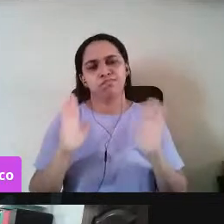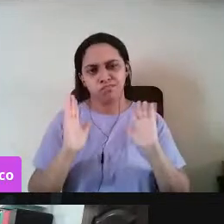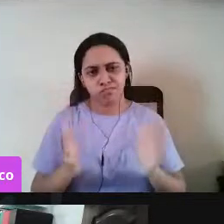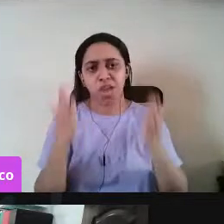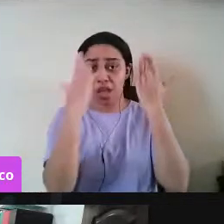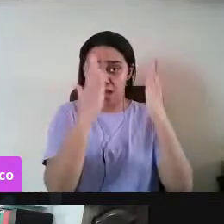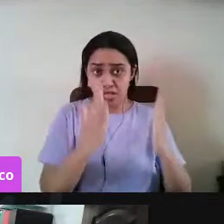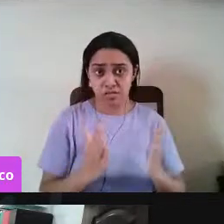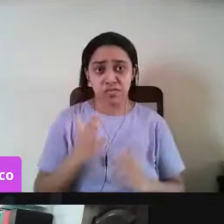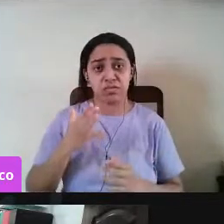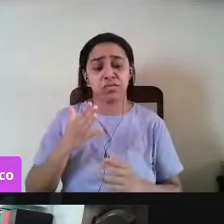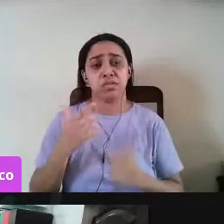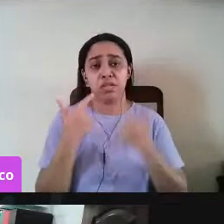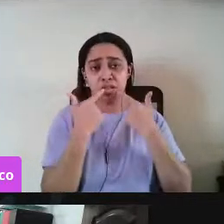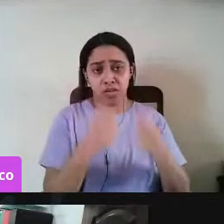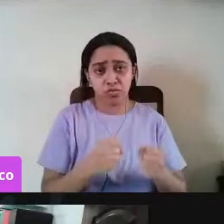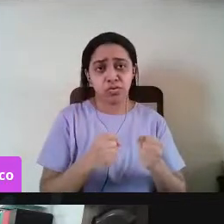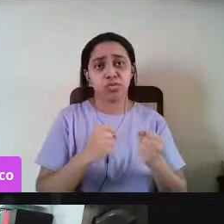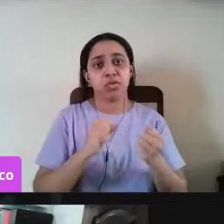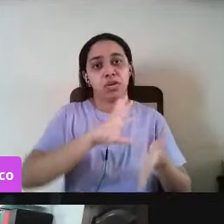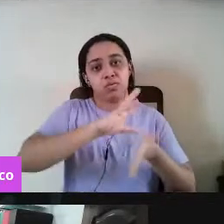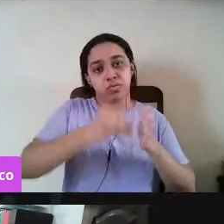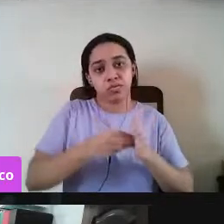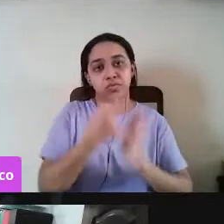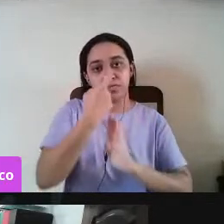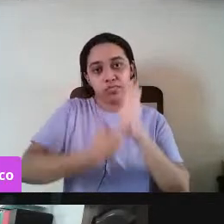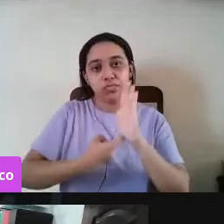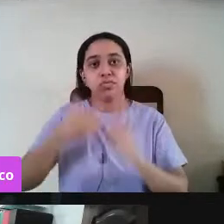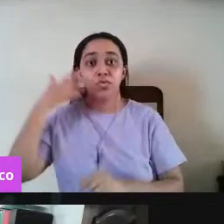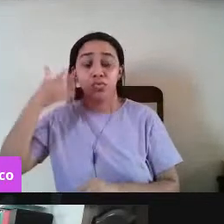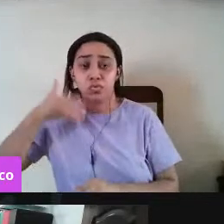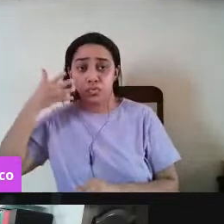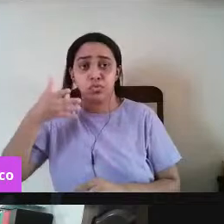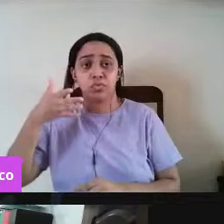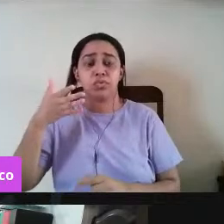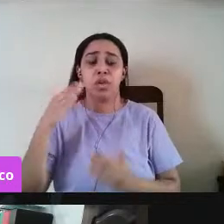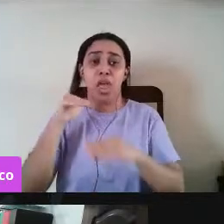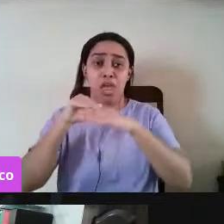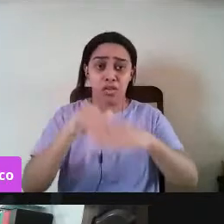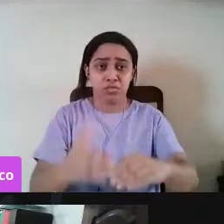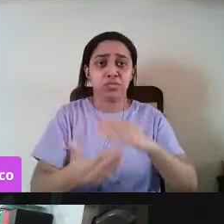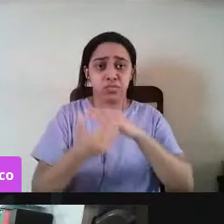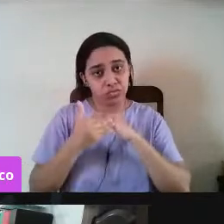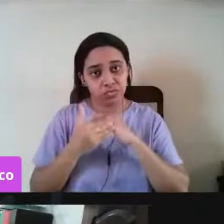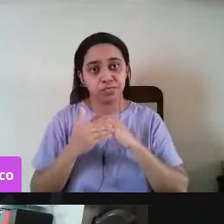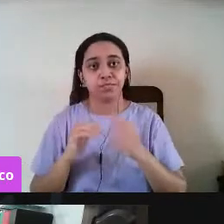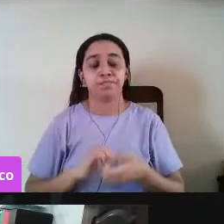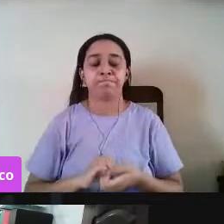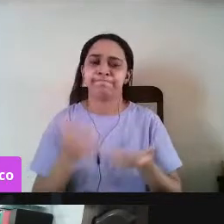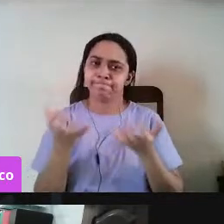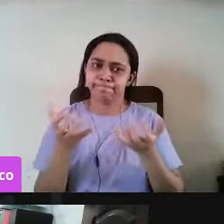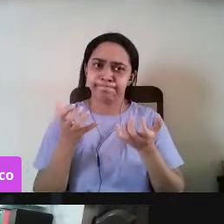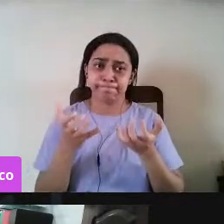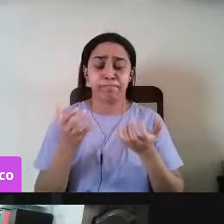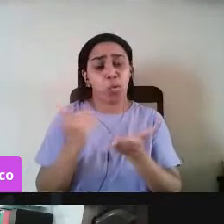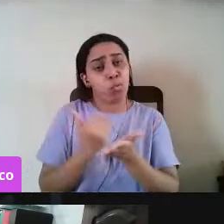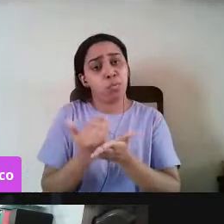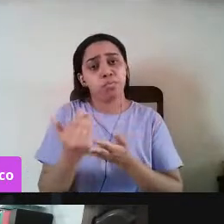Análise linguística, abordagem textual, discursiva e enunciativa. Então, eu gostaria de